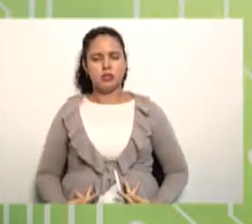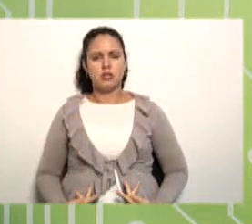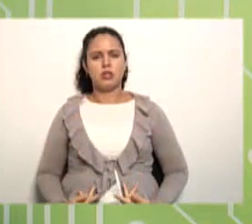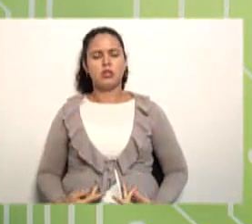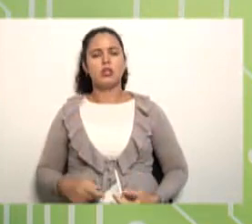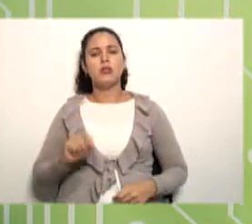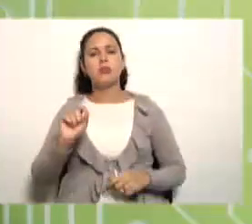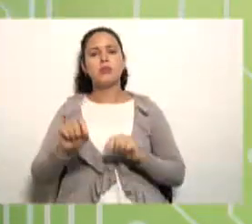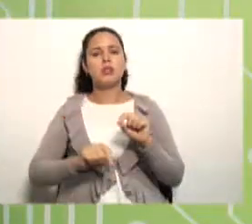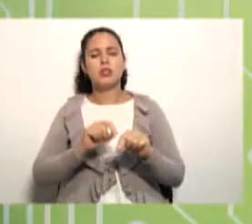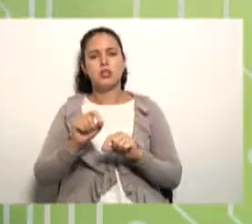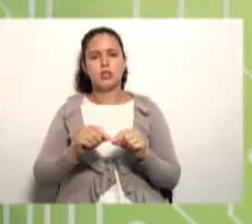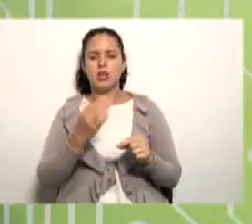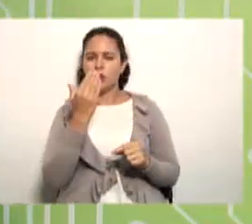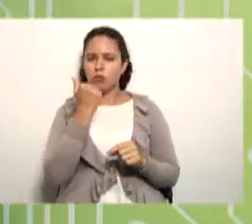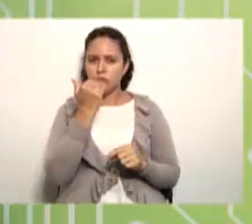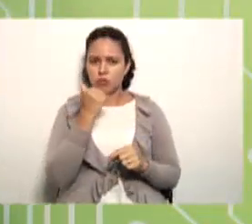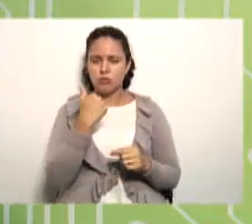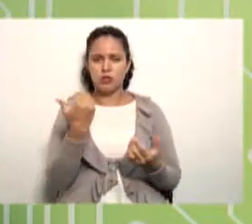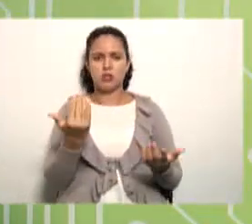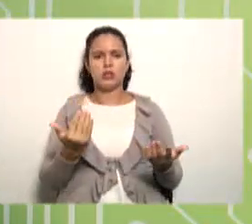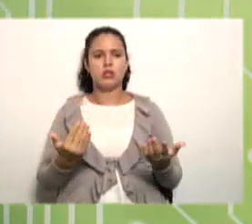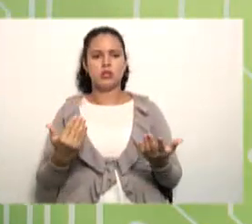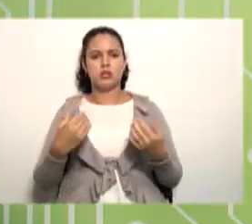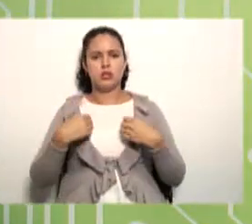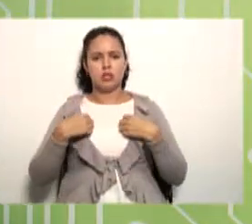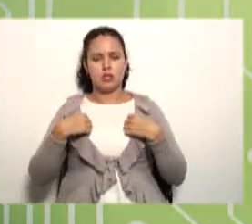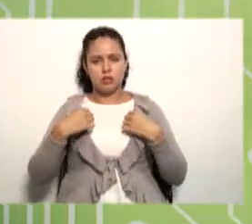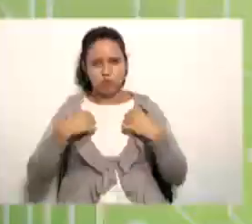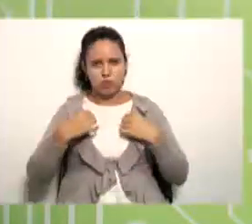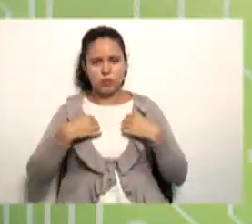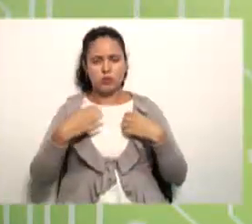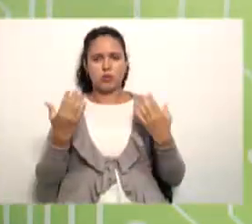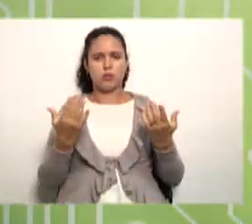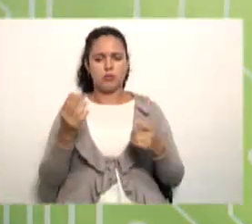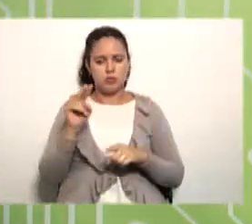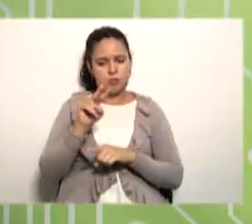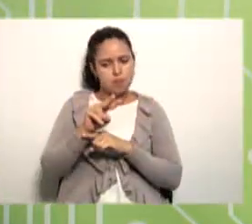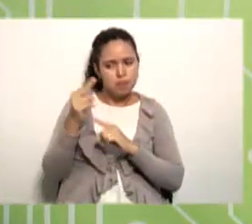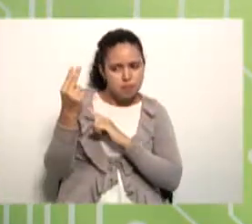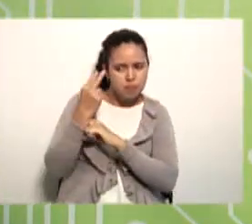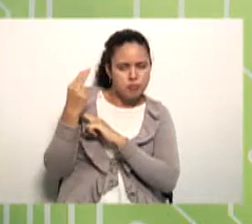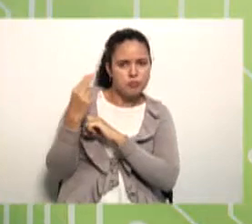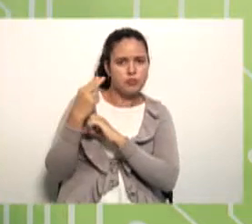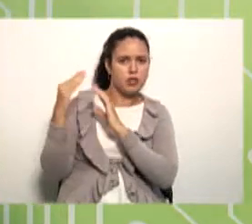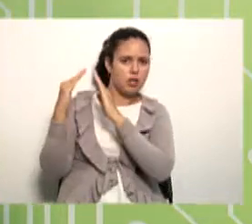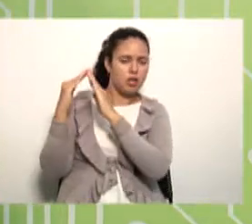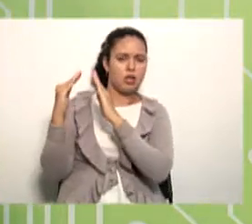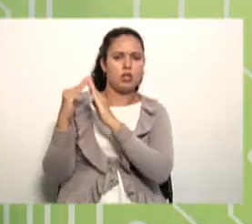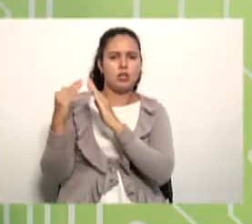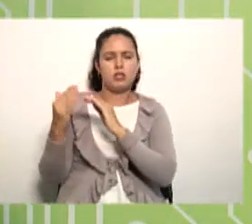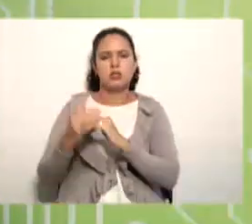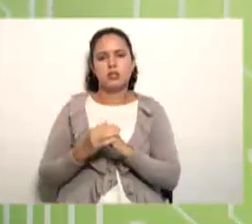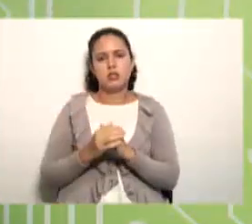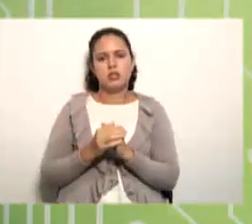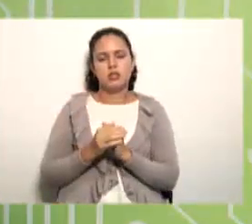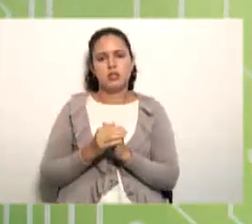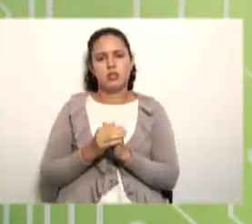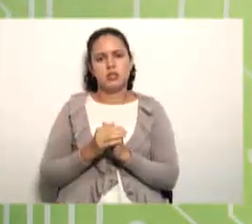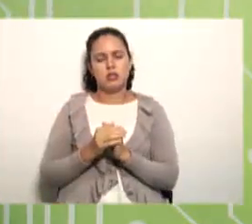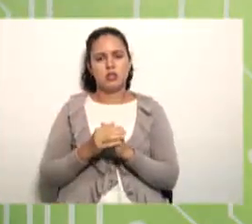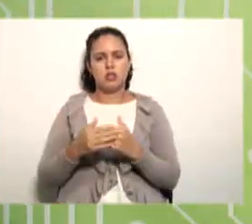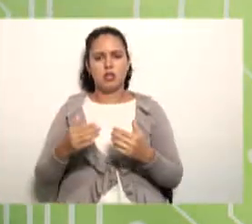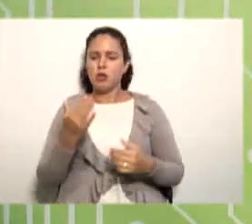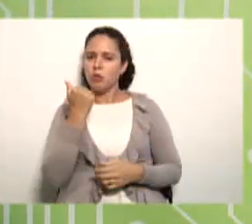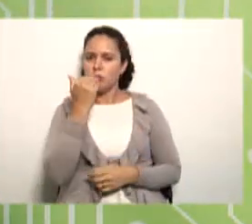elementares. Estão ligadas à alimentação e à questão de segurança, você ter um teto sobre a sua cabeça, você ter uma barriguinha cheia,